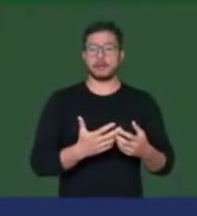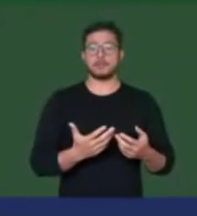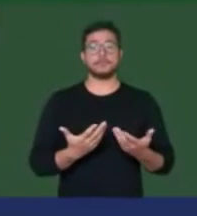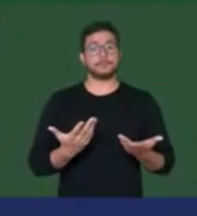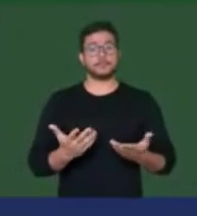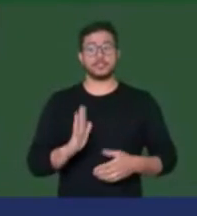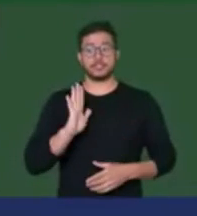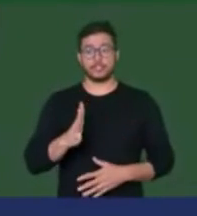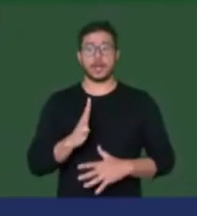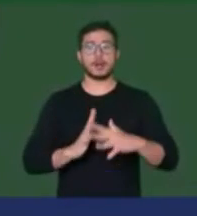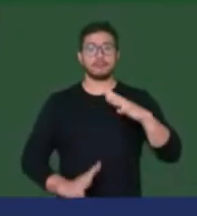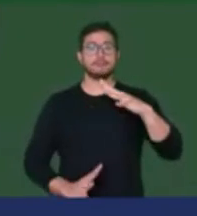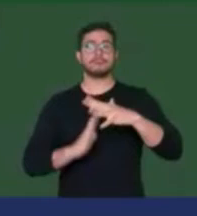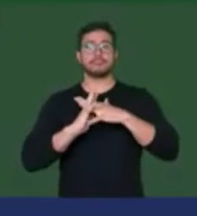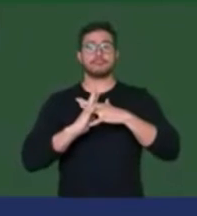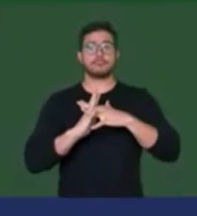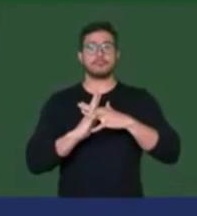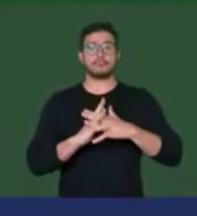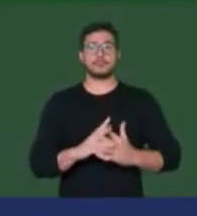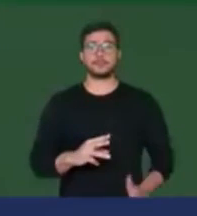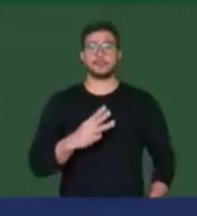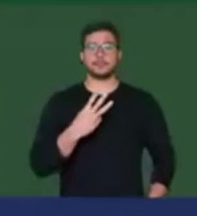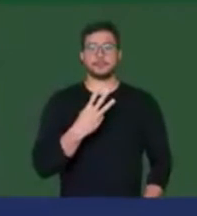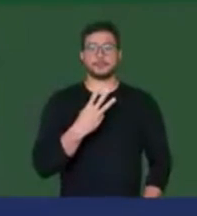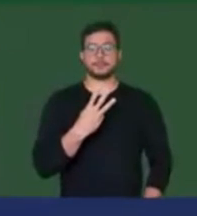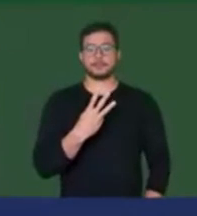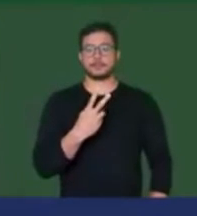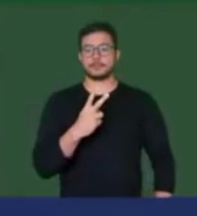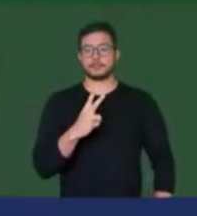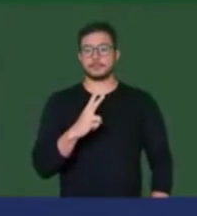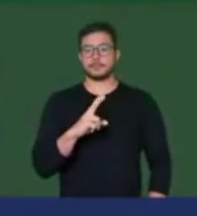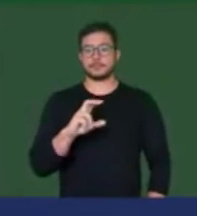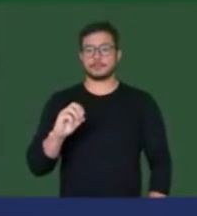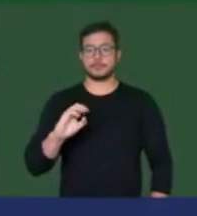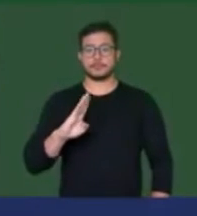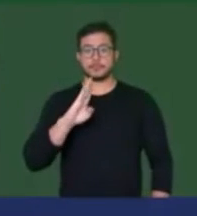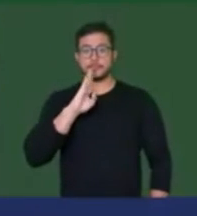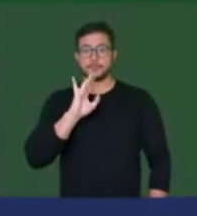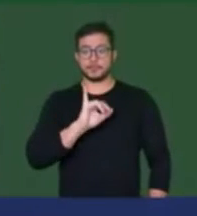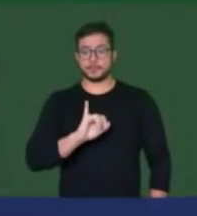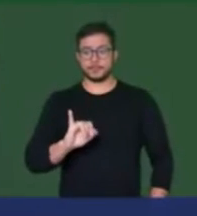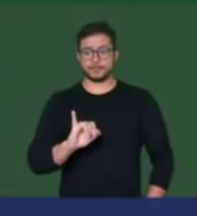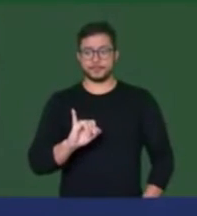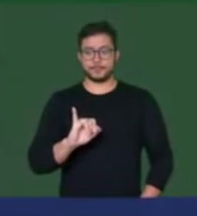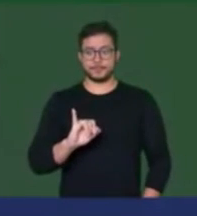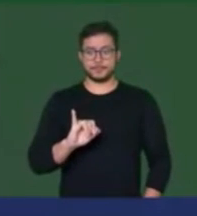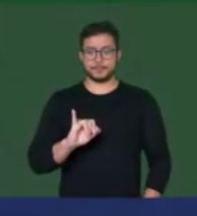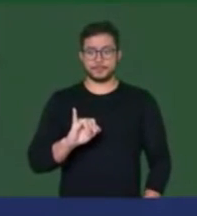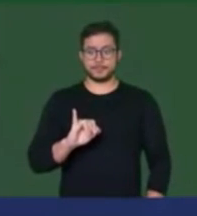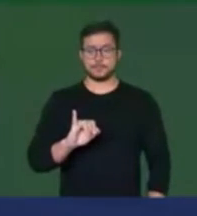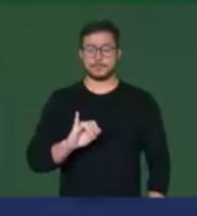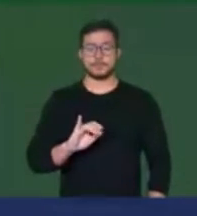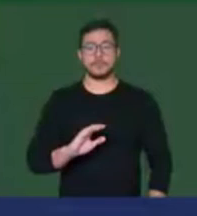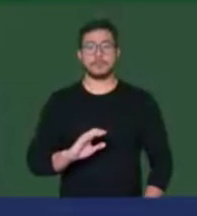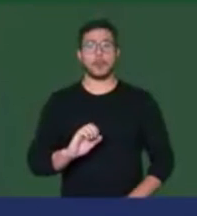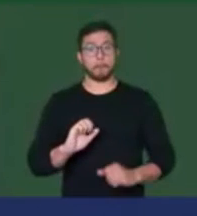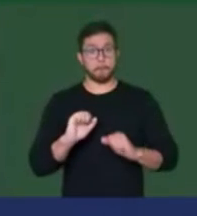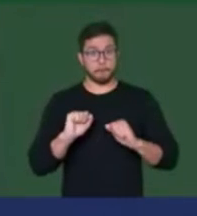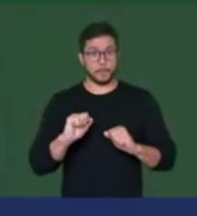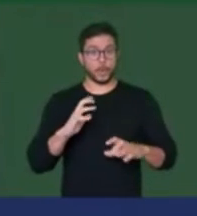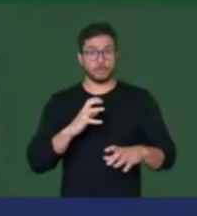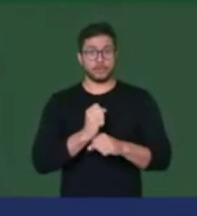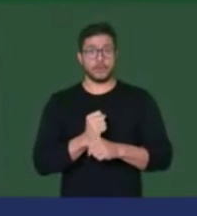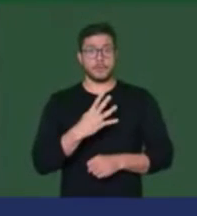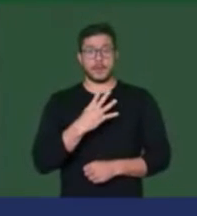extrapolou o teto em mais de 350 bilhões, provavelmente chegará à ordem de 400 bilhões